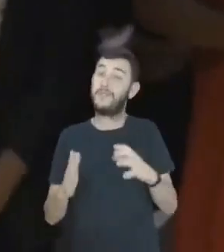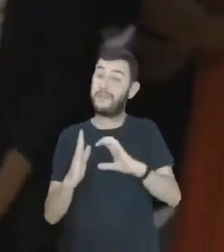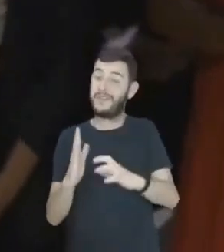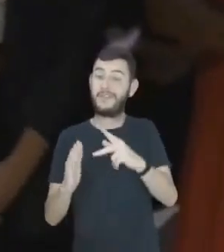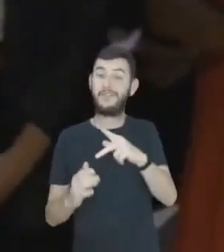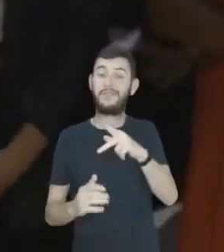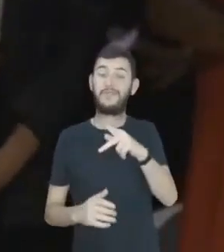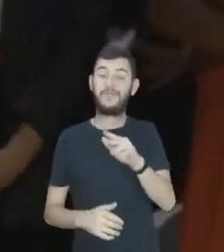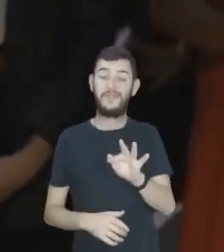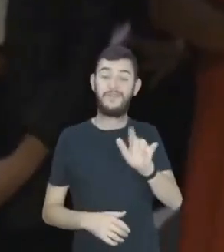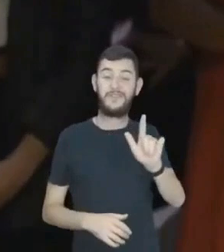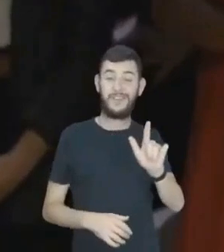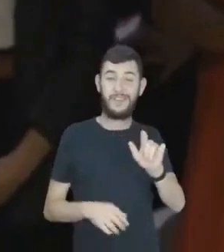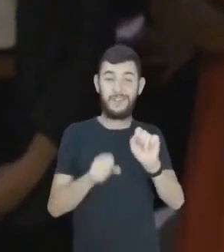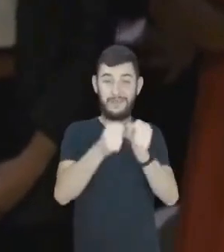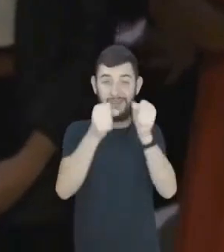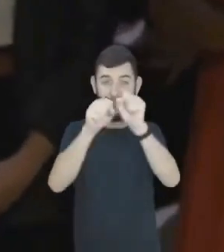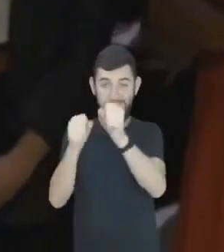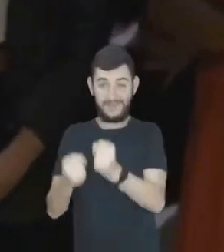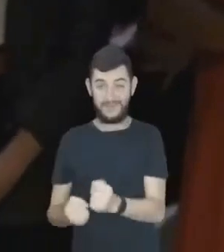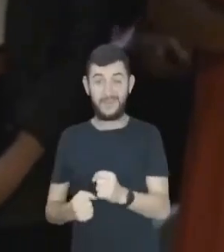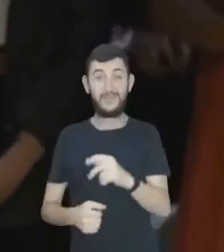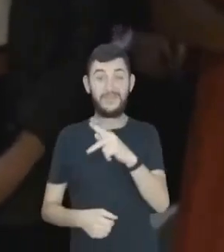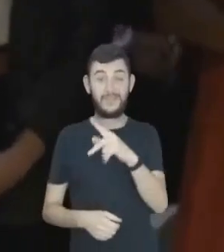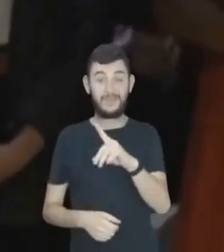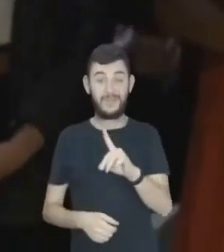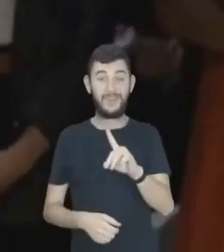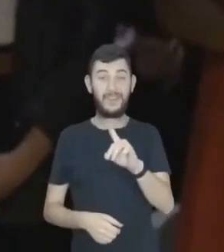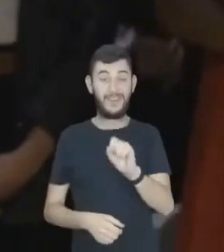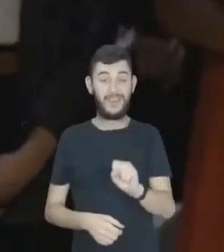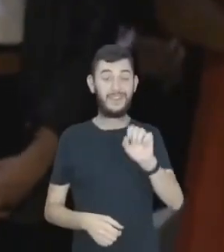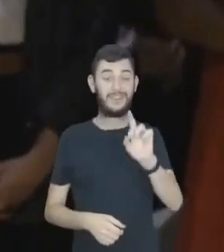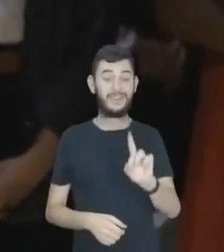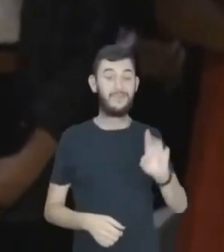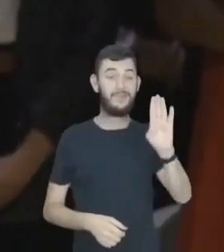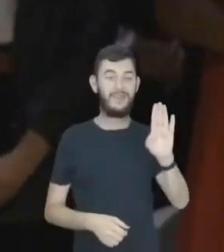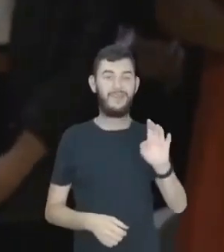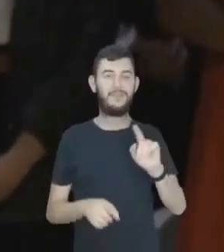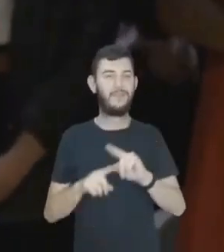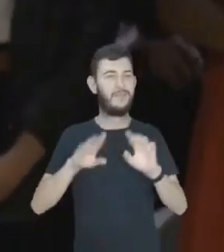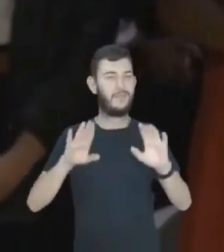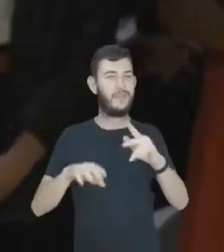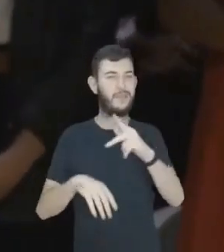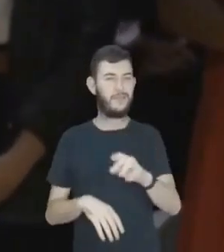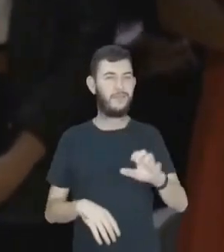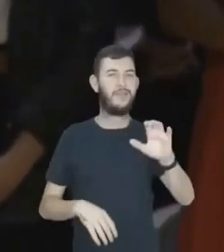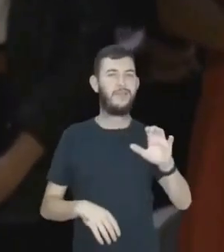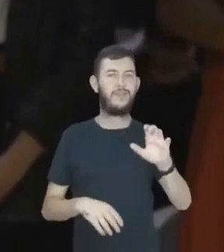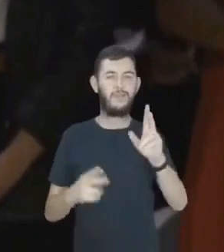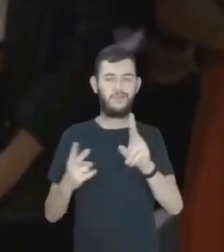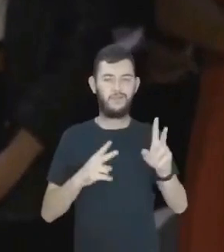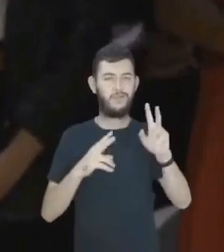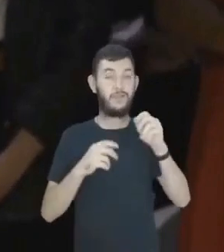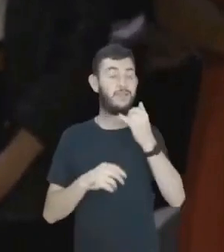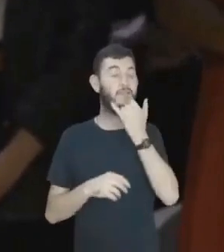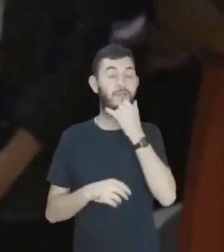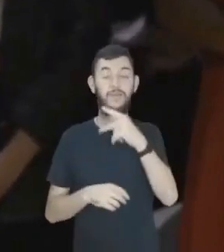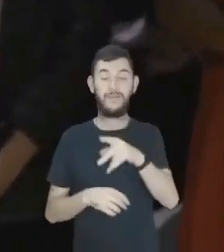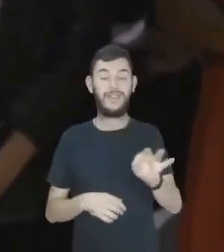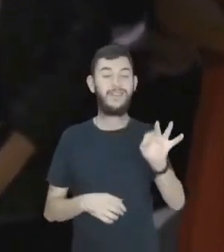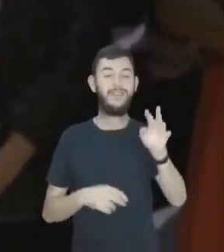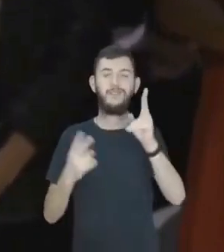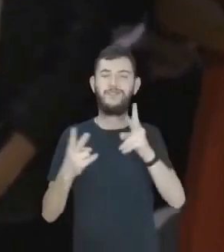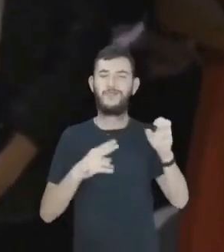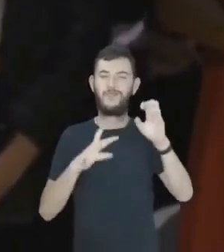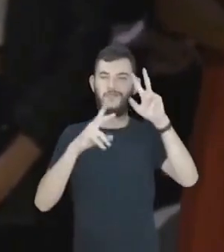foi o PSDB eo PT continua forte continua crescendo e continua